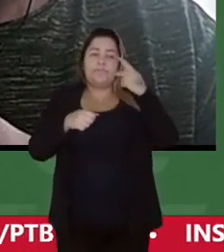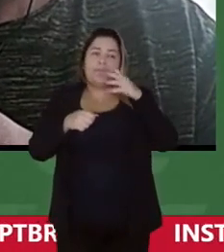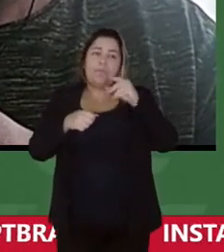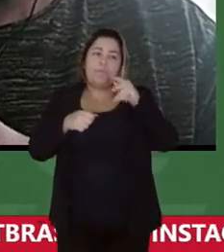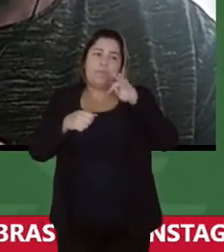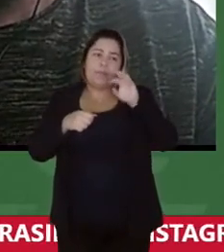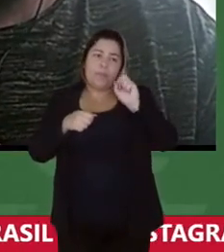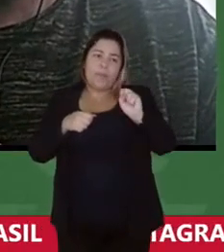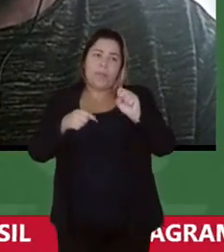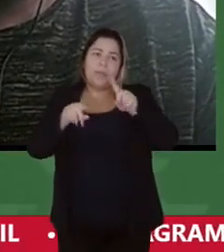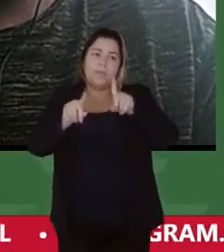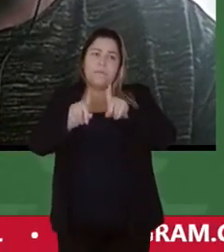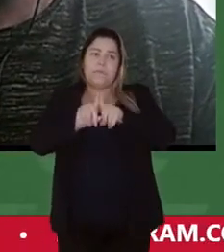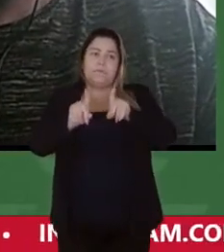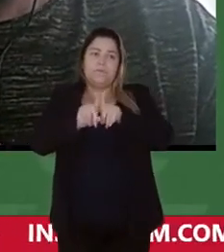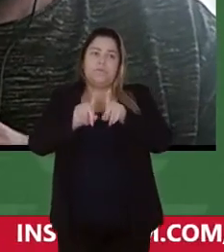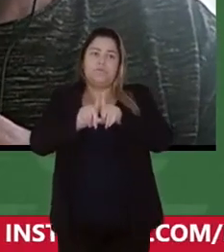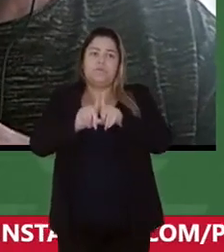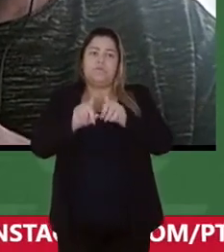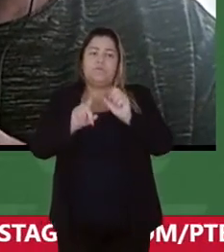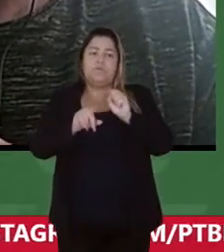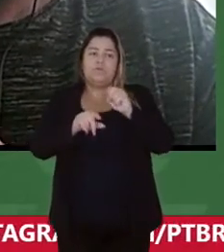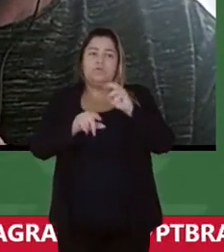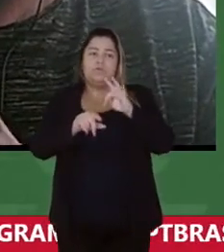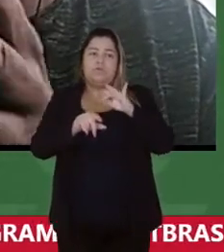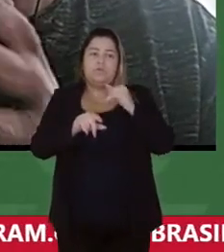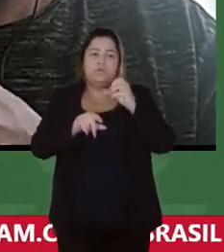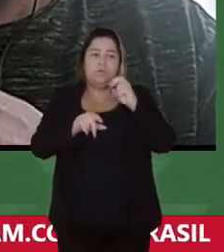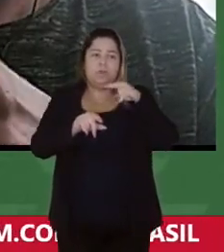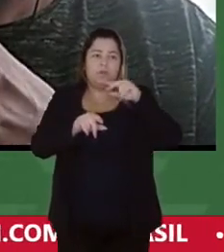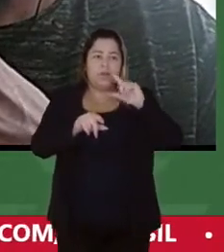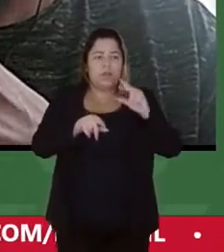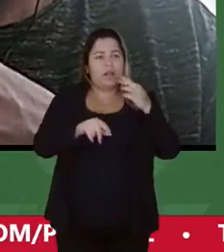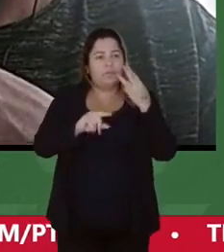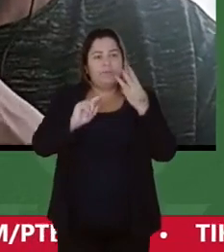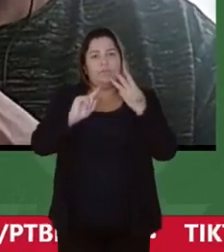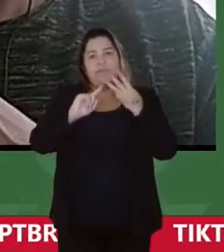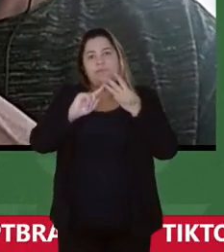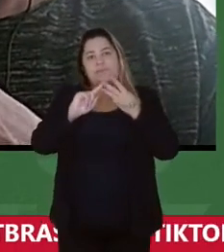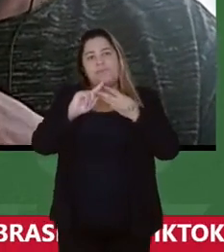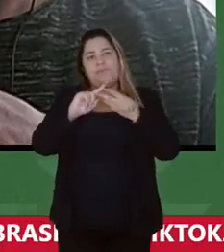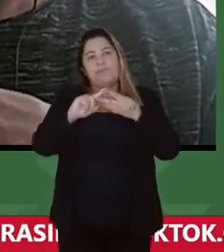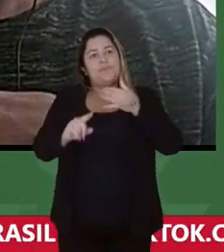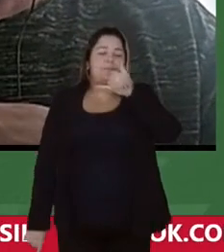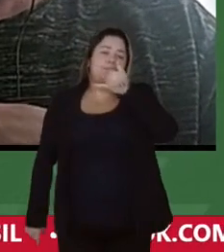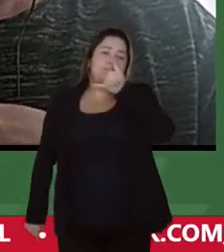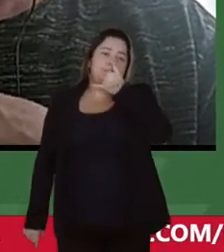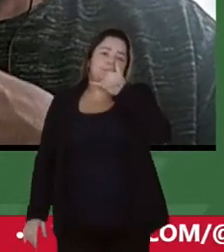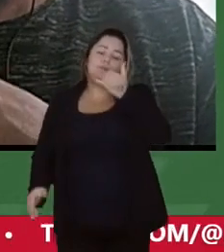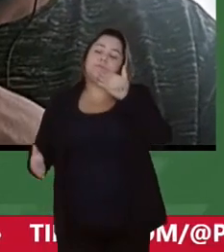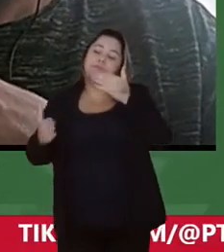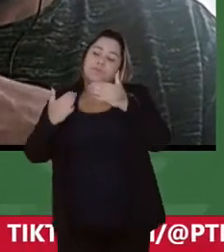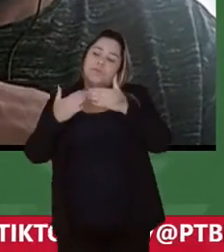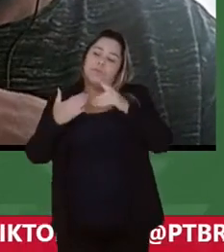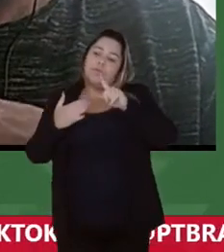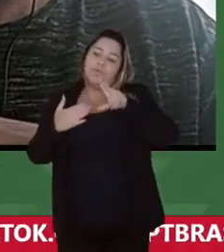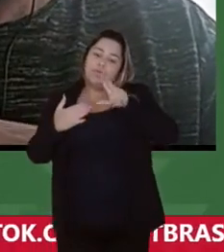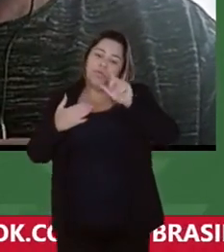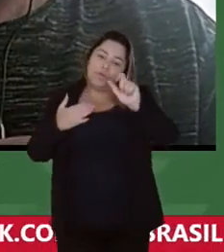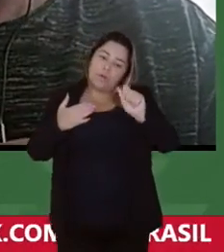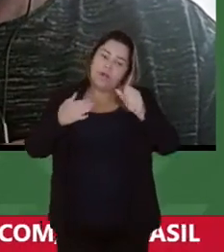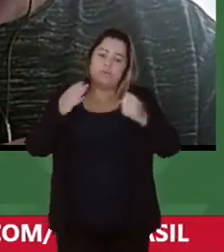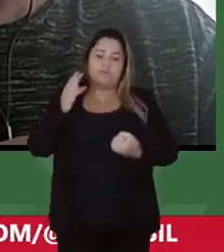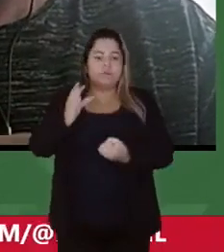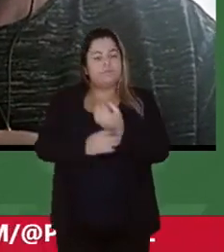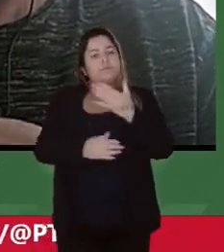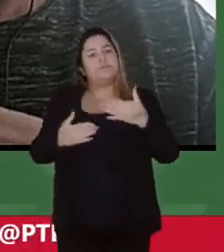pudessem ser consideradas constitucionais. Então, para mim, seriam essas três questões: o pedido de perdão do presidente Lula, a criação do